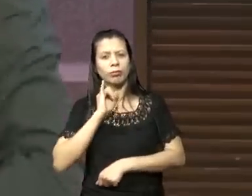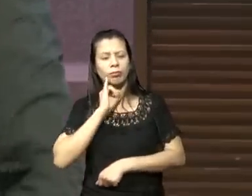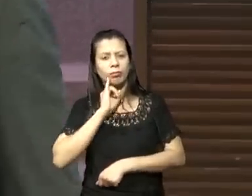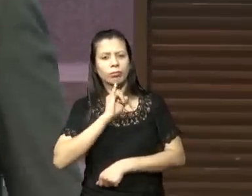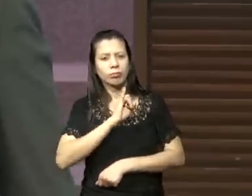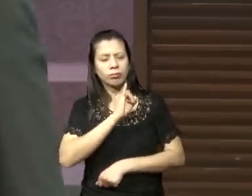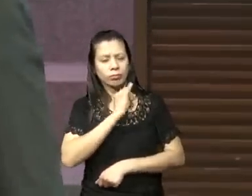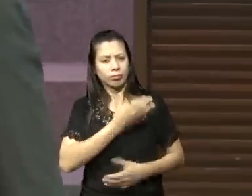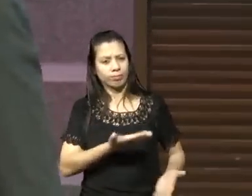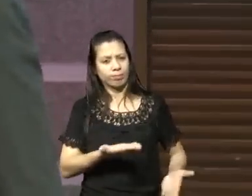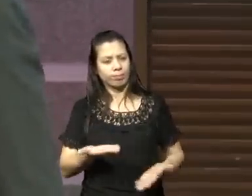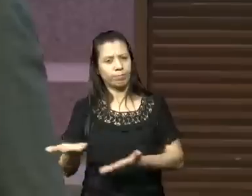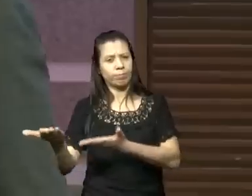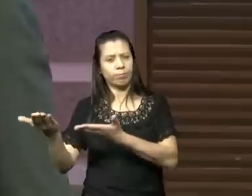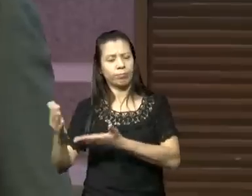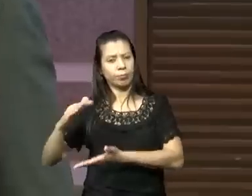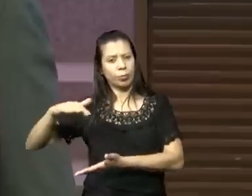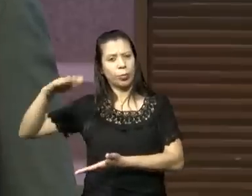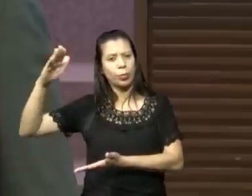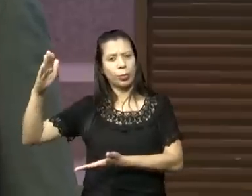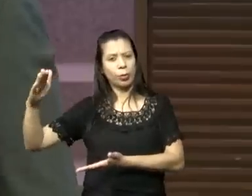Leva ele para lá